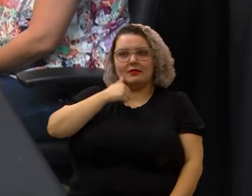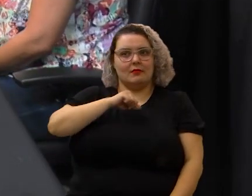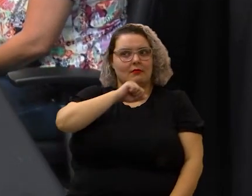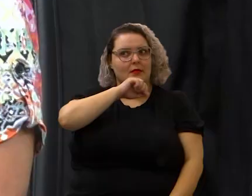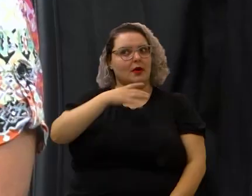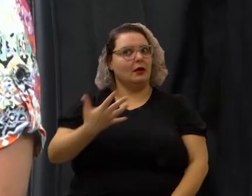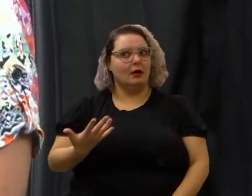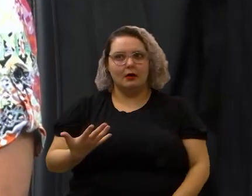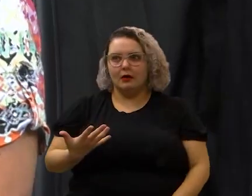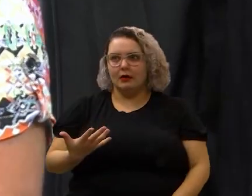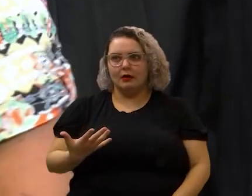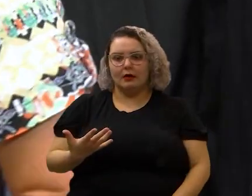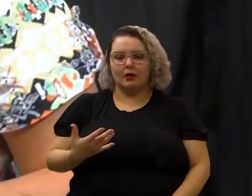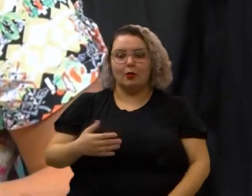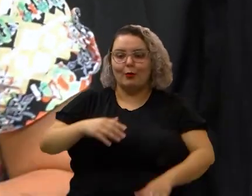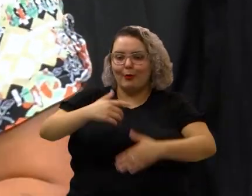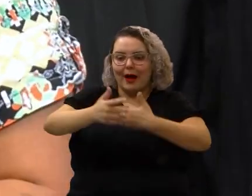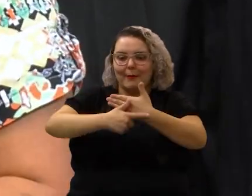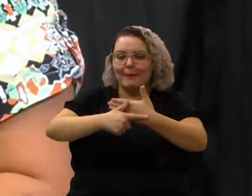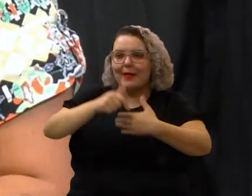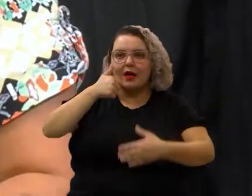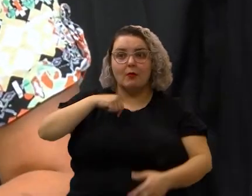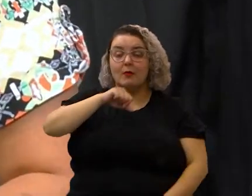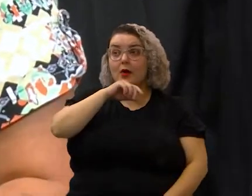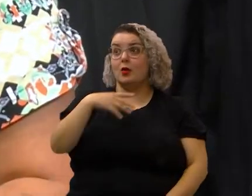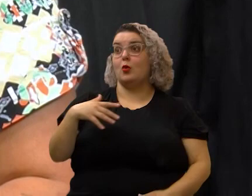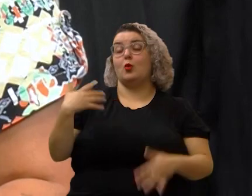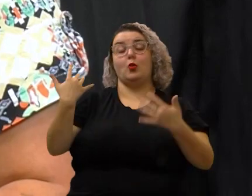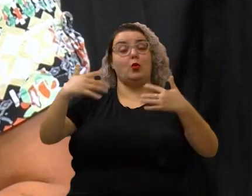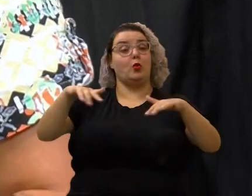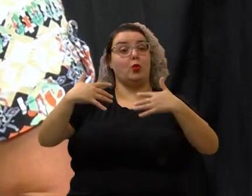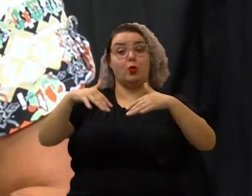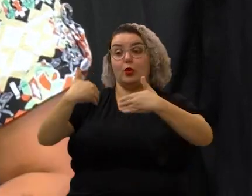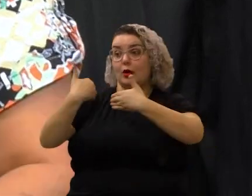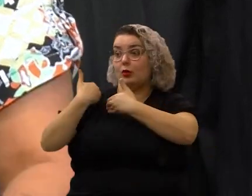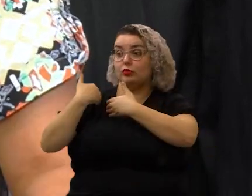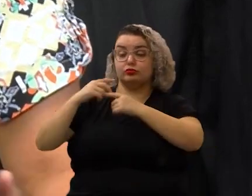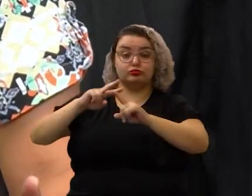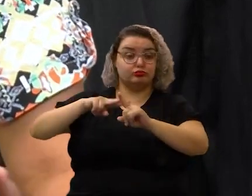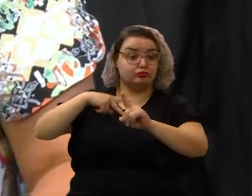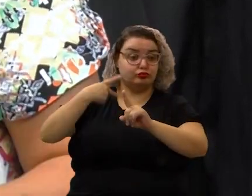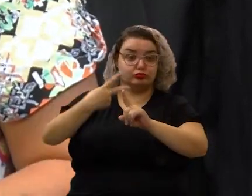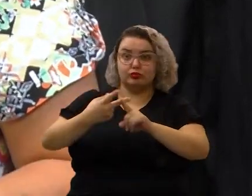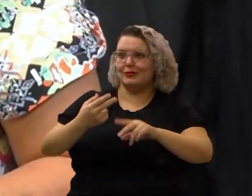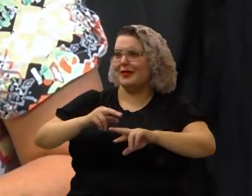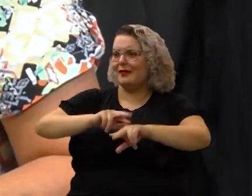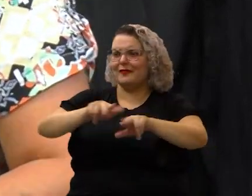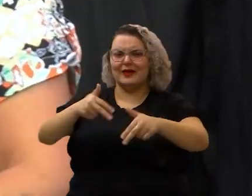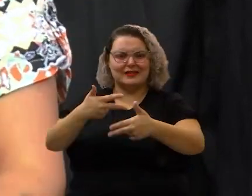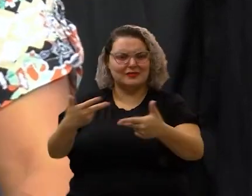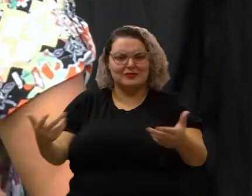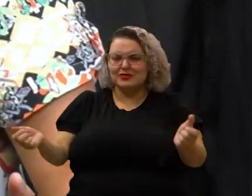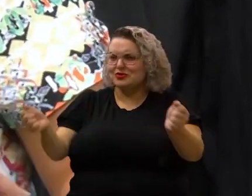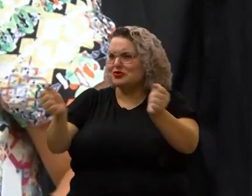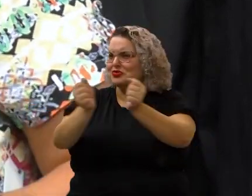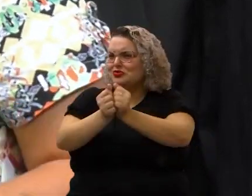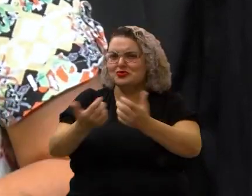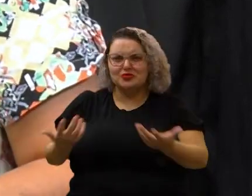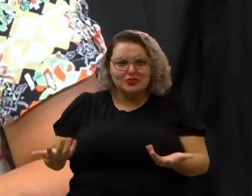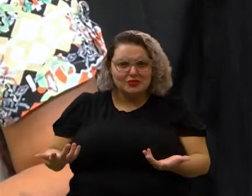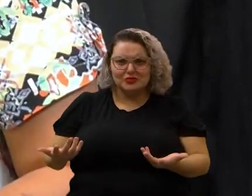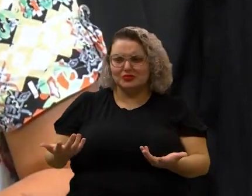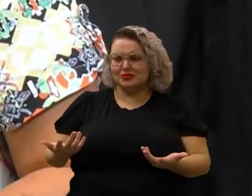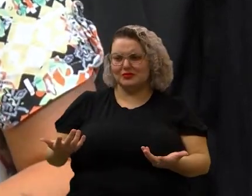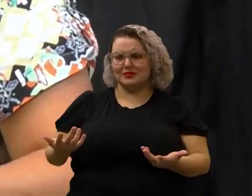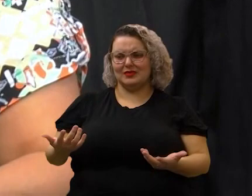porque assim, ser mãe já é uma enorme, assim, é uma responsabilidade, é um conjunto de